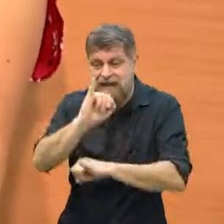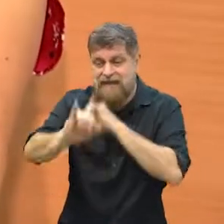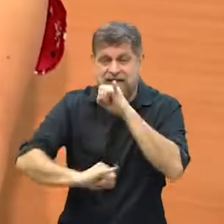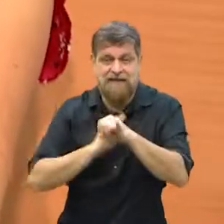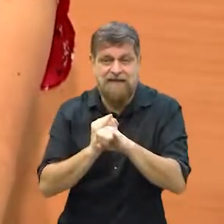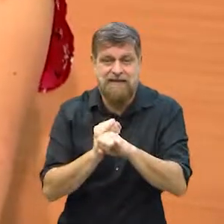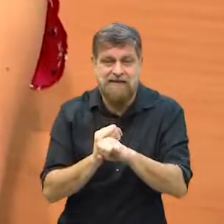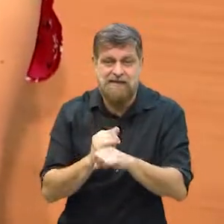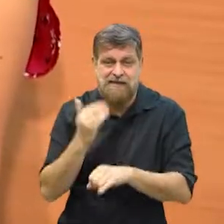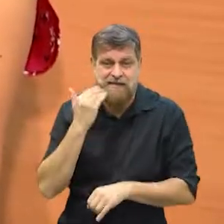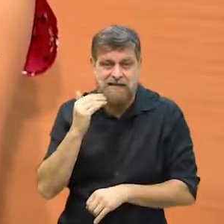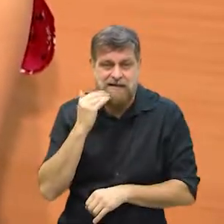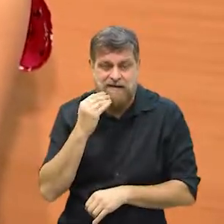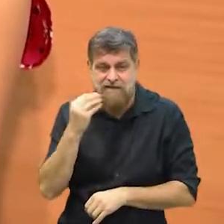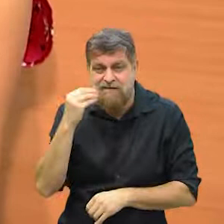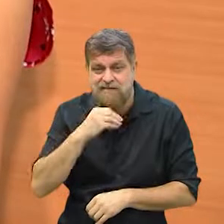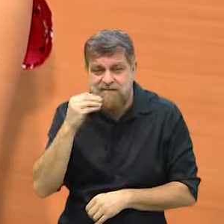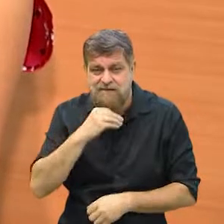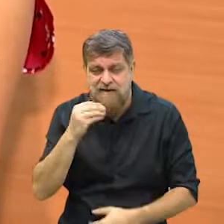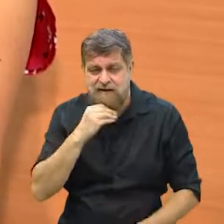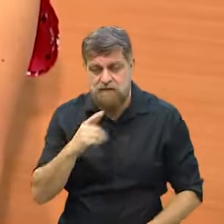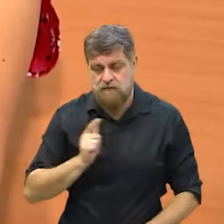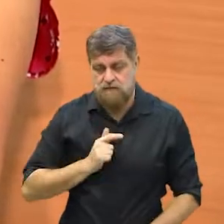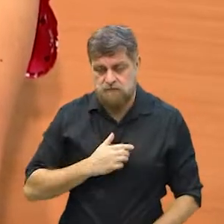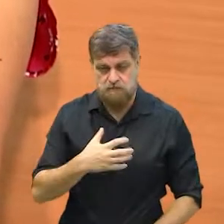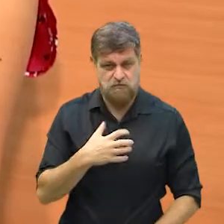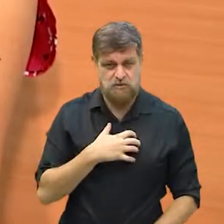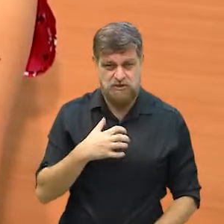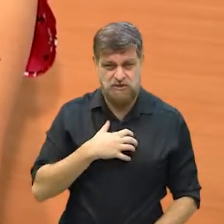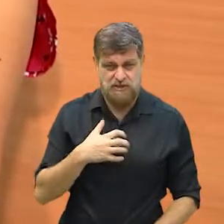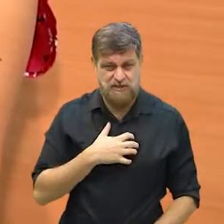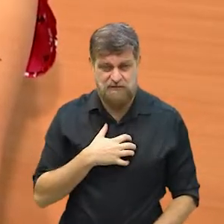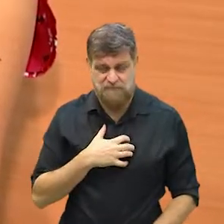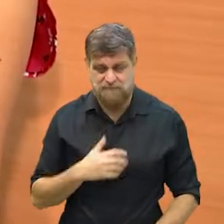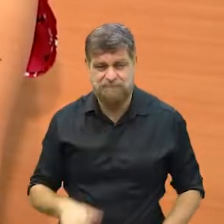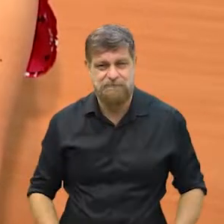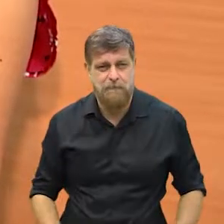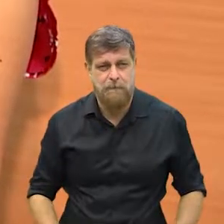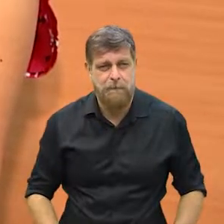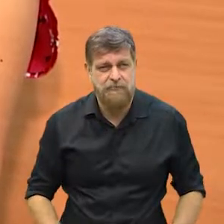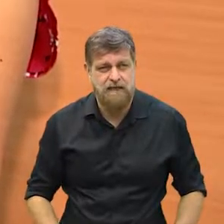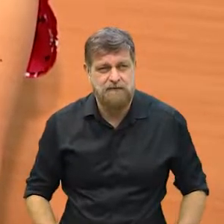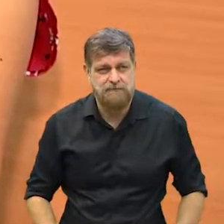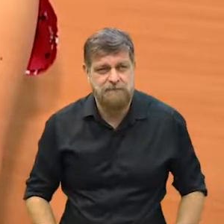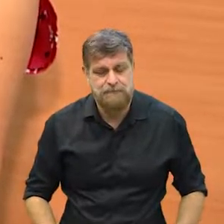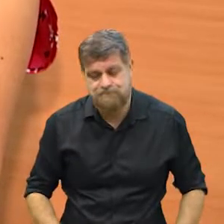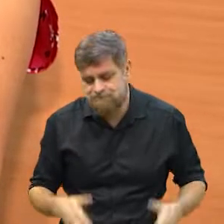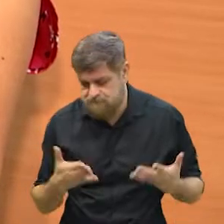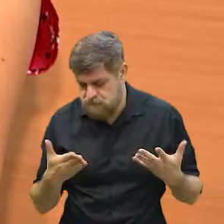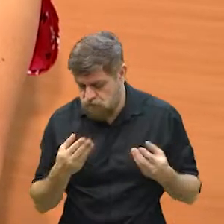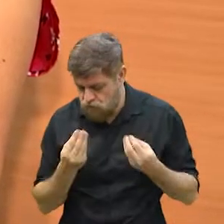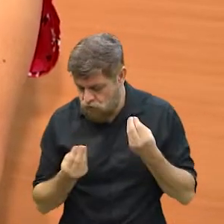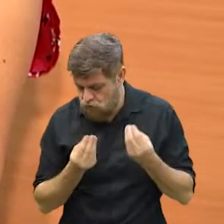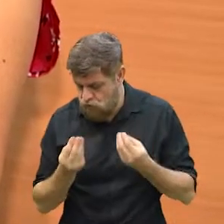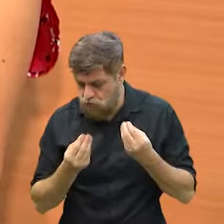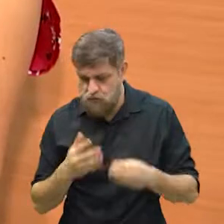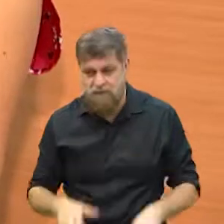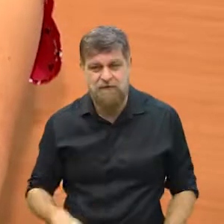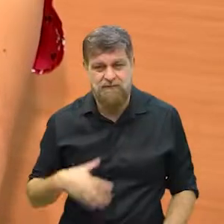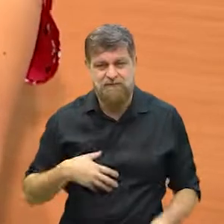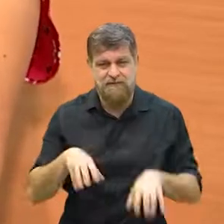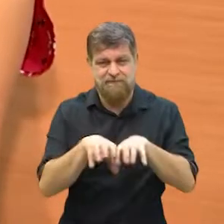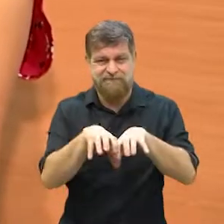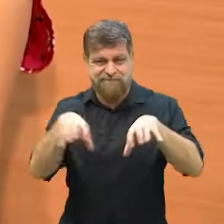E isso foi completamente feito de uma forma bastante de uma forma